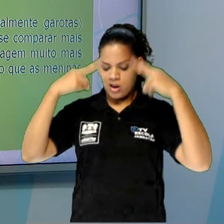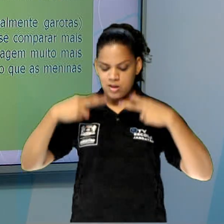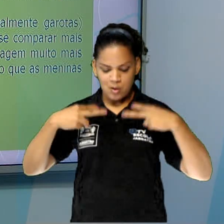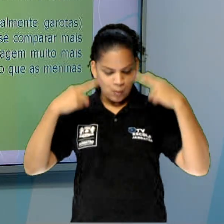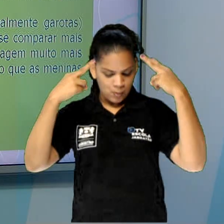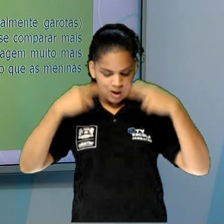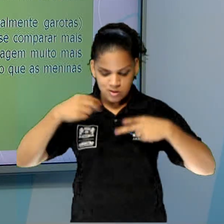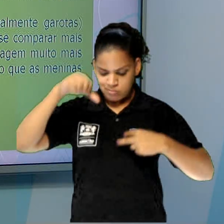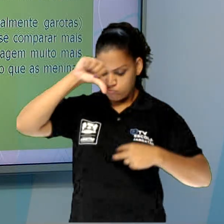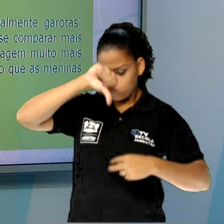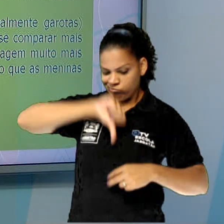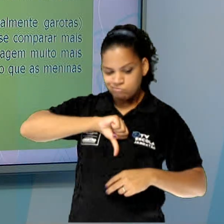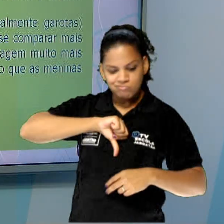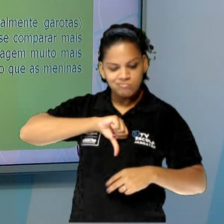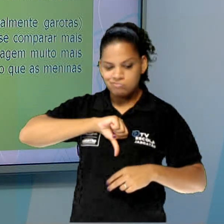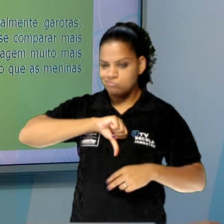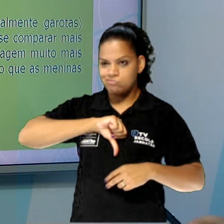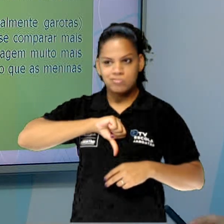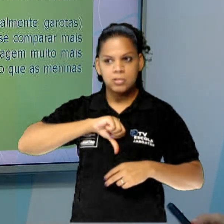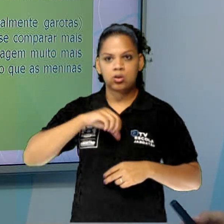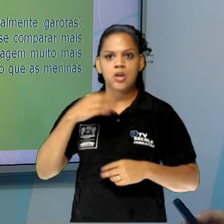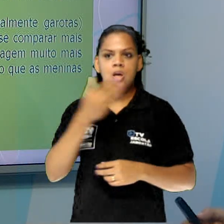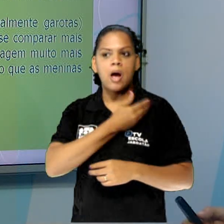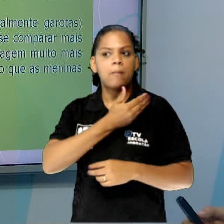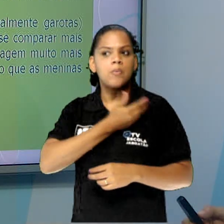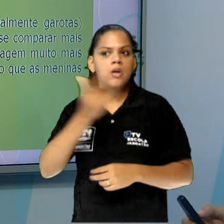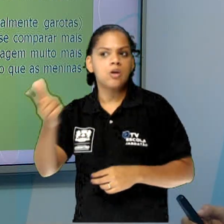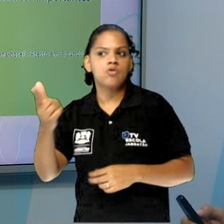do que as meninas que não ficam tanto tempo online.